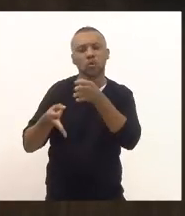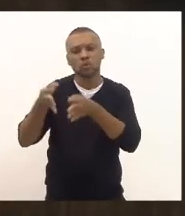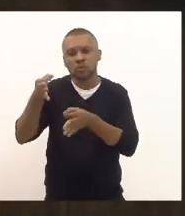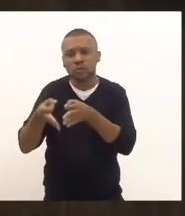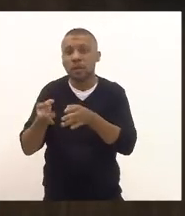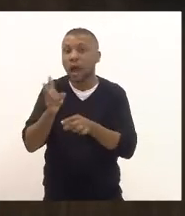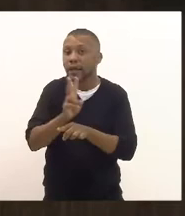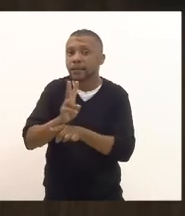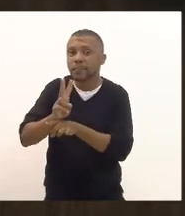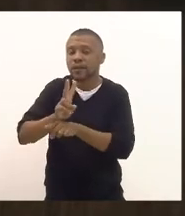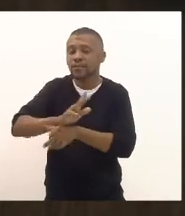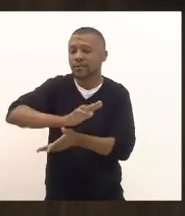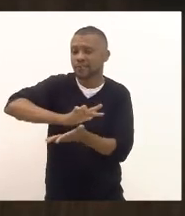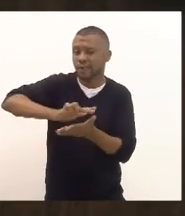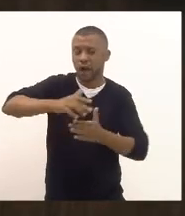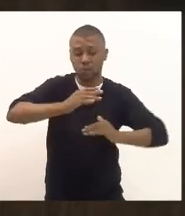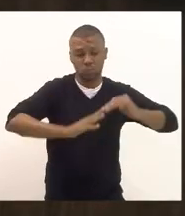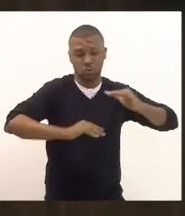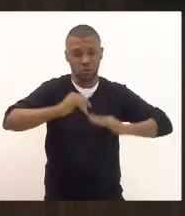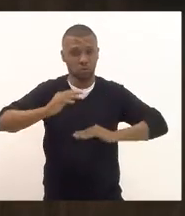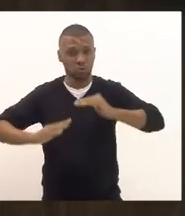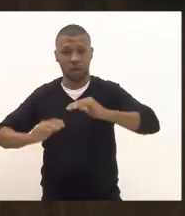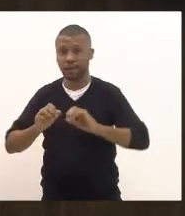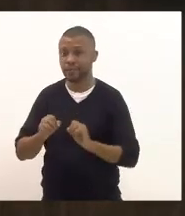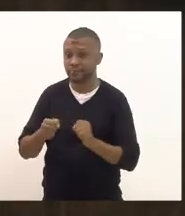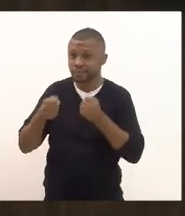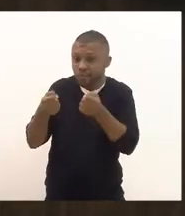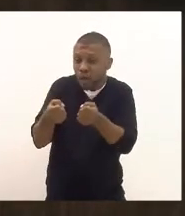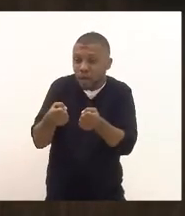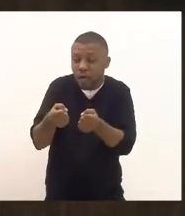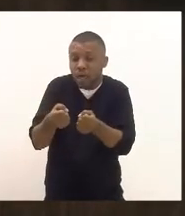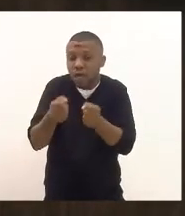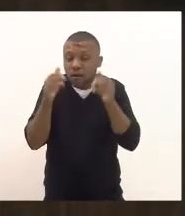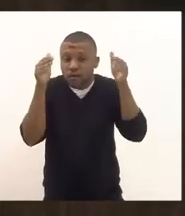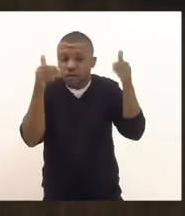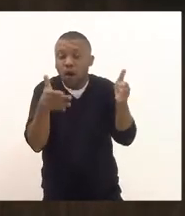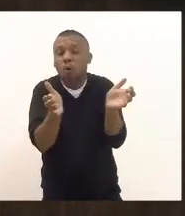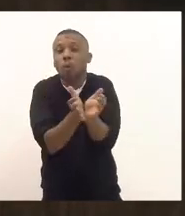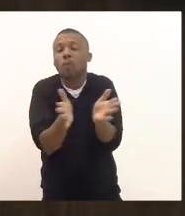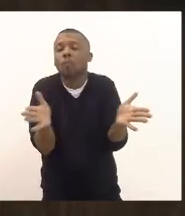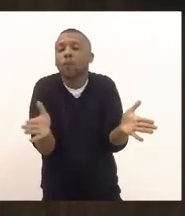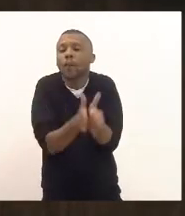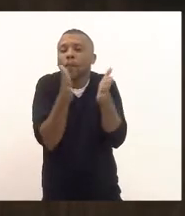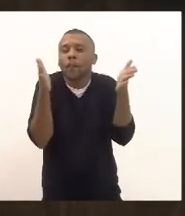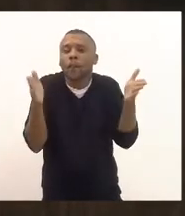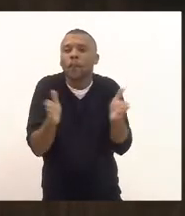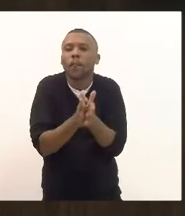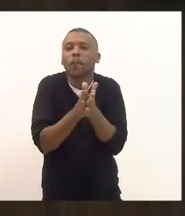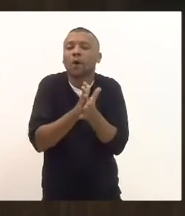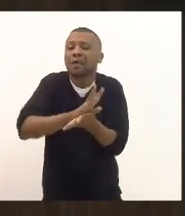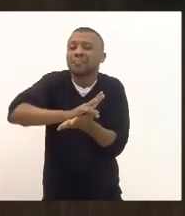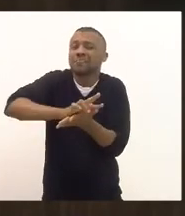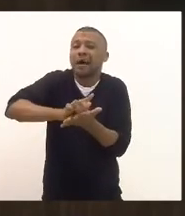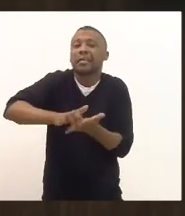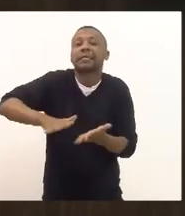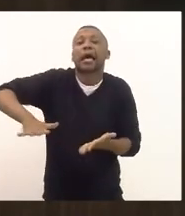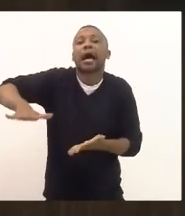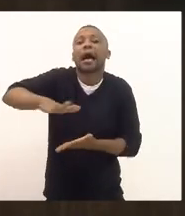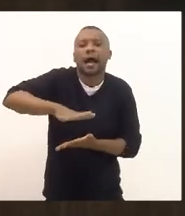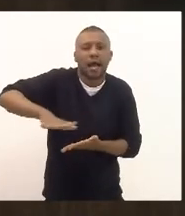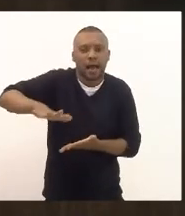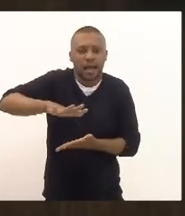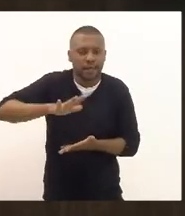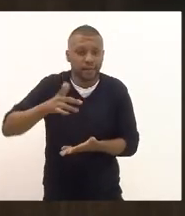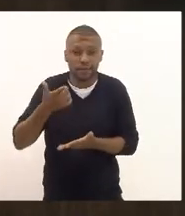interdisciplinar e exercer defesa dos necessitados em todos os graus que